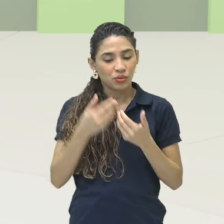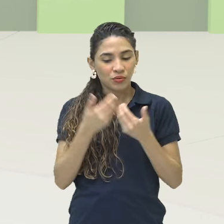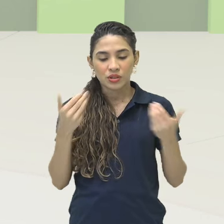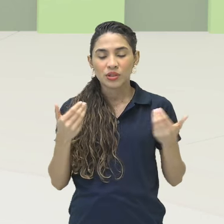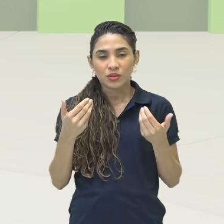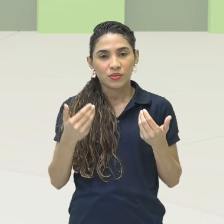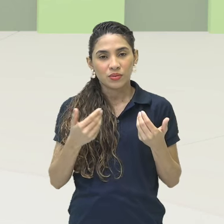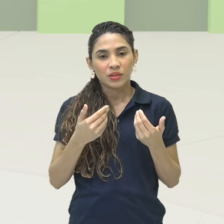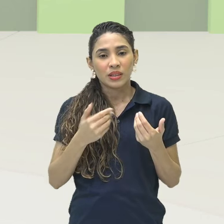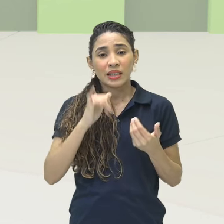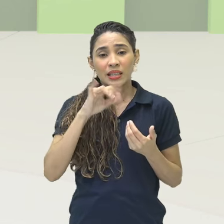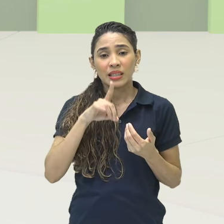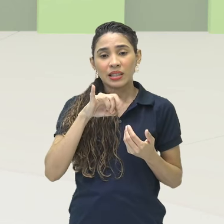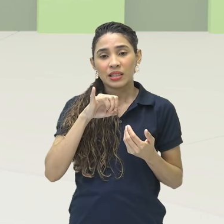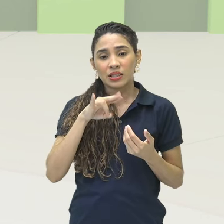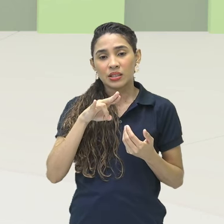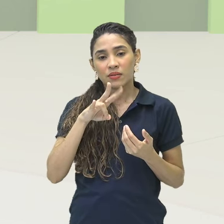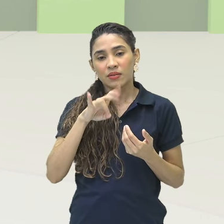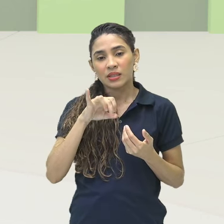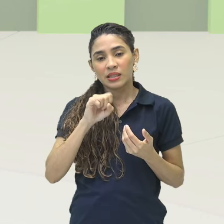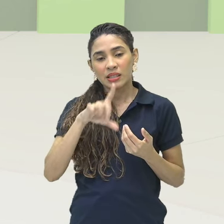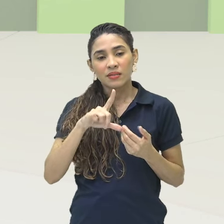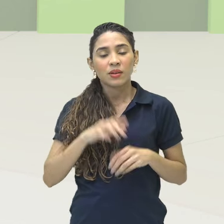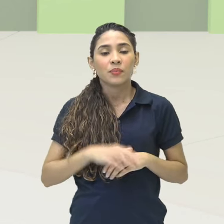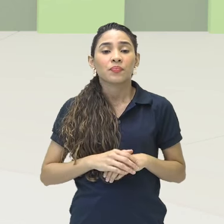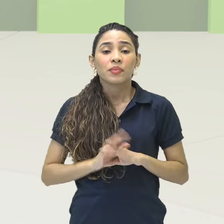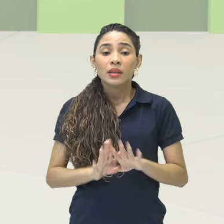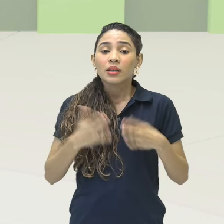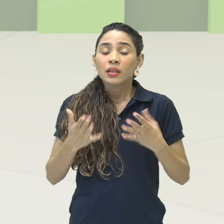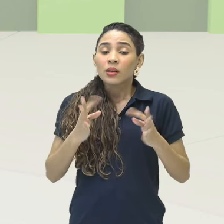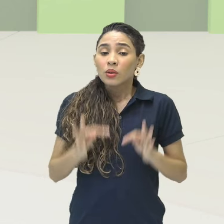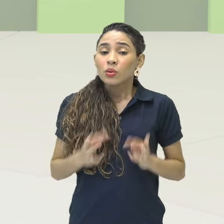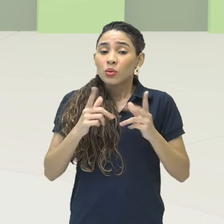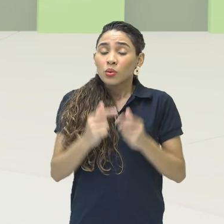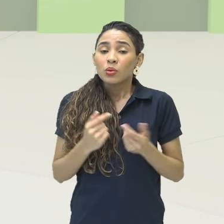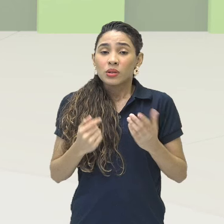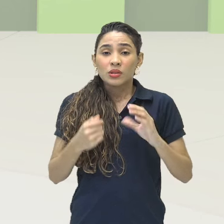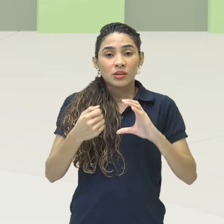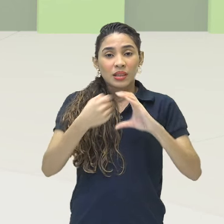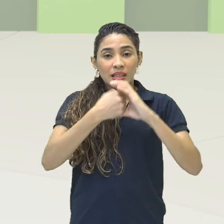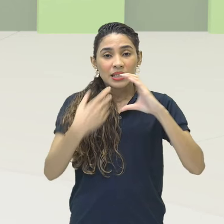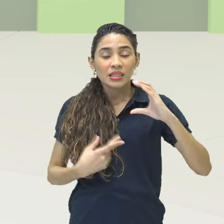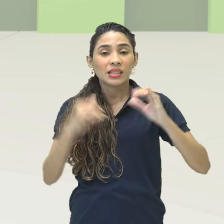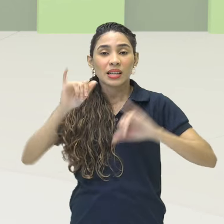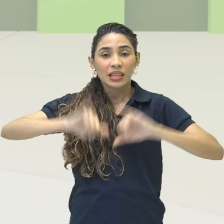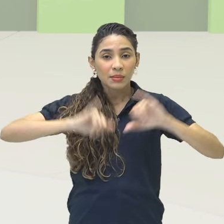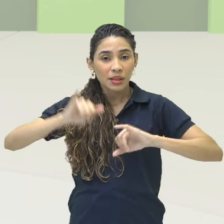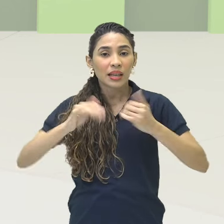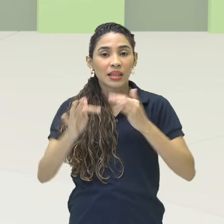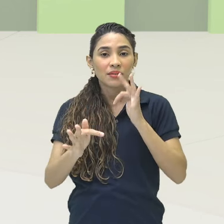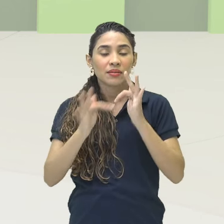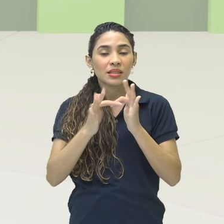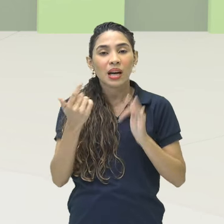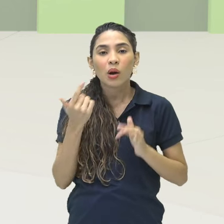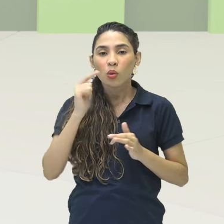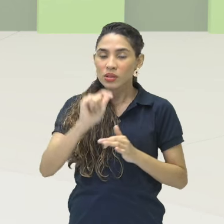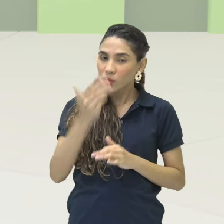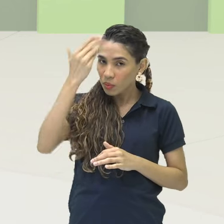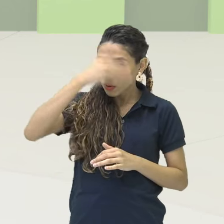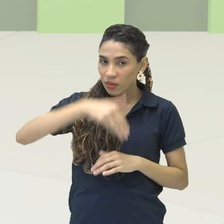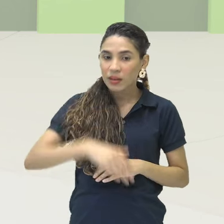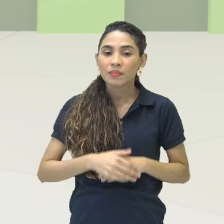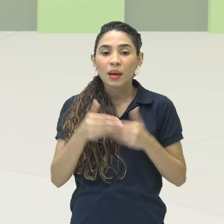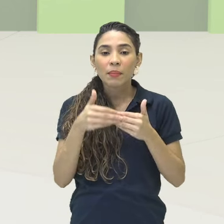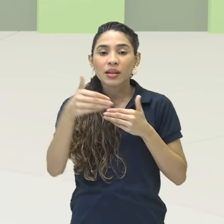divididos, era indivisível, era indestrutível, e aí todas as propriedades químicas e físicas da matéria ele conseguiu comprovar